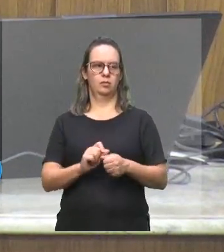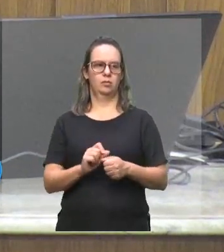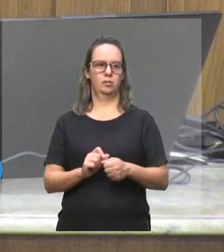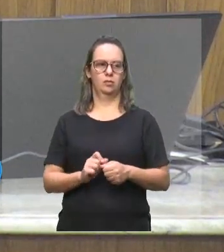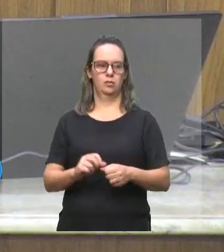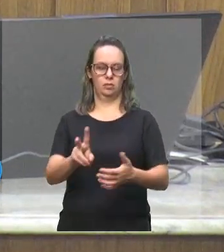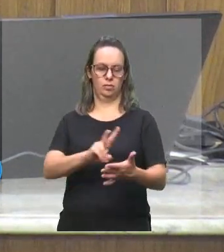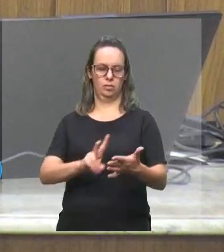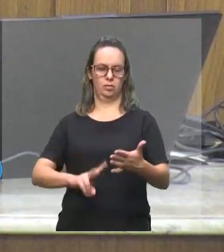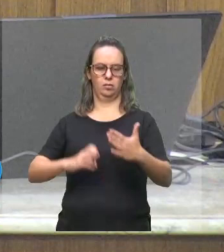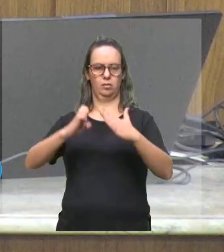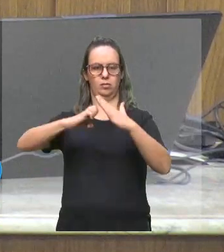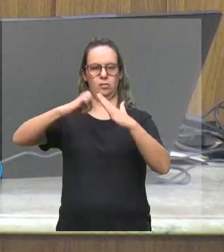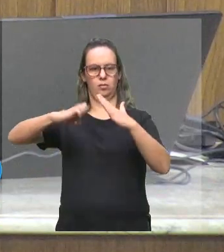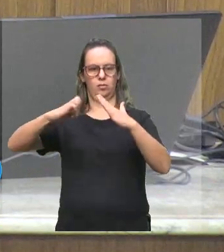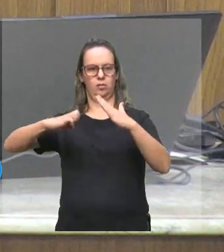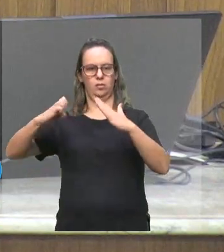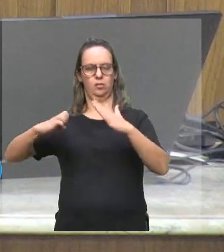emenda.